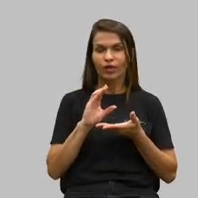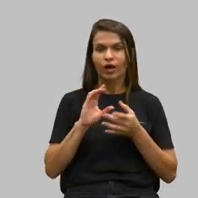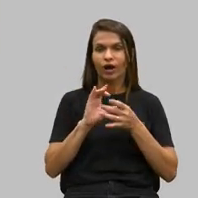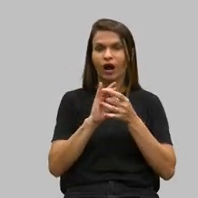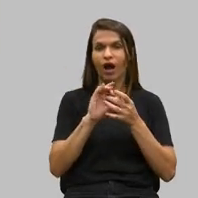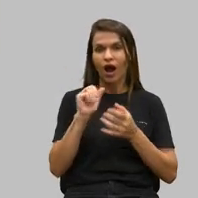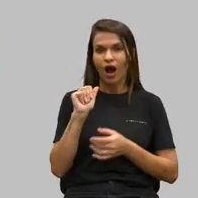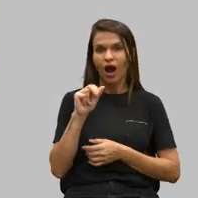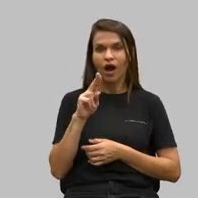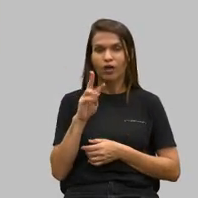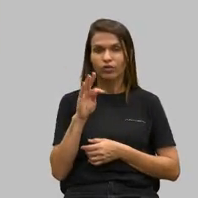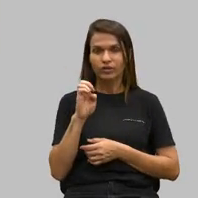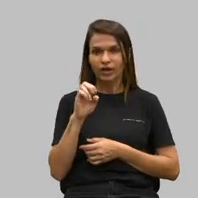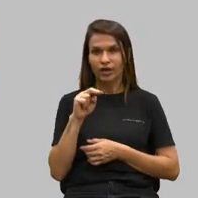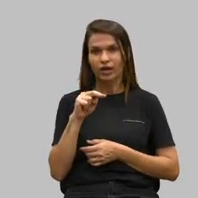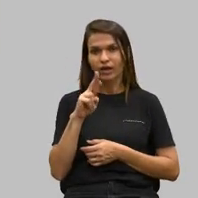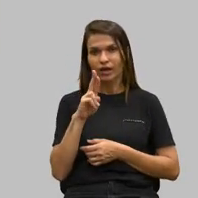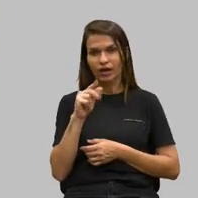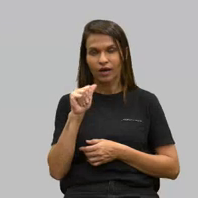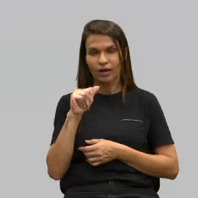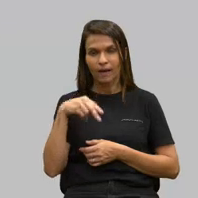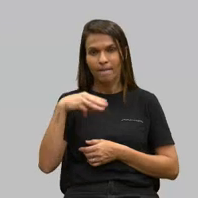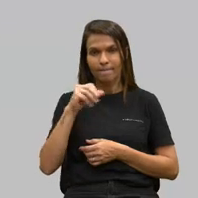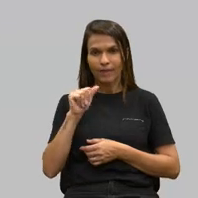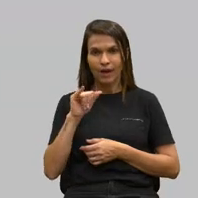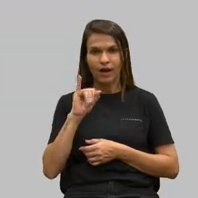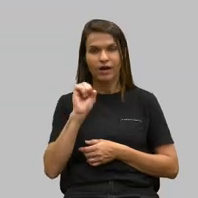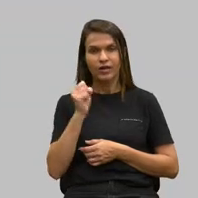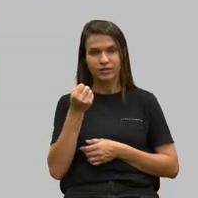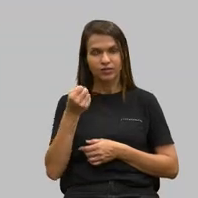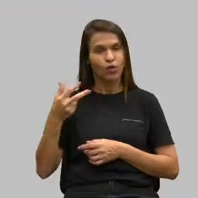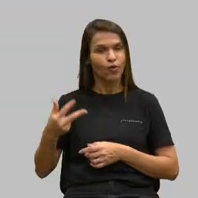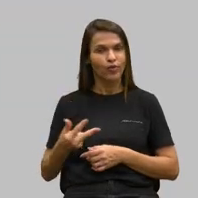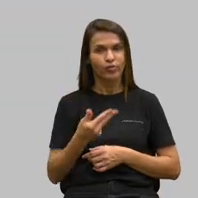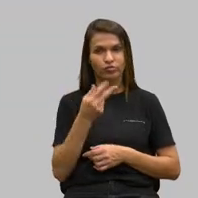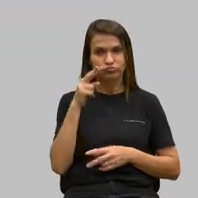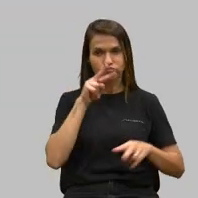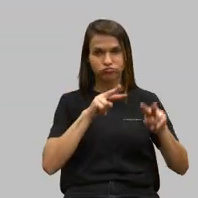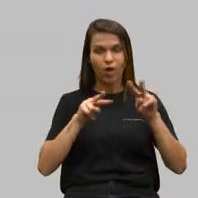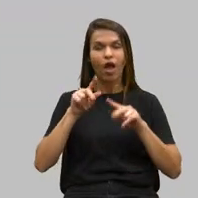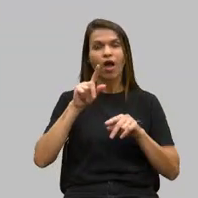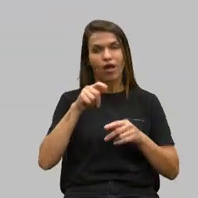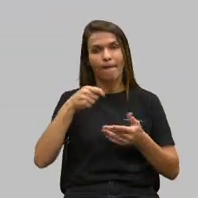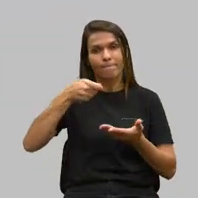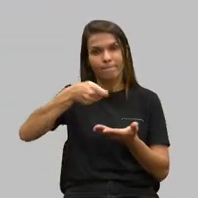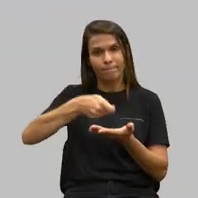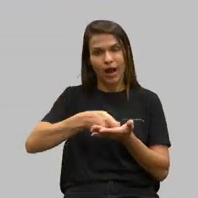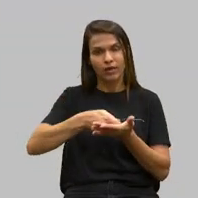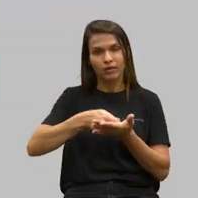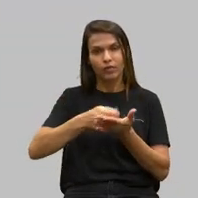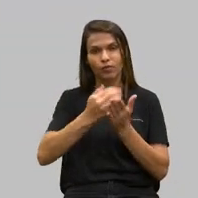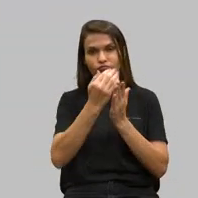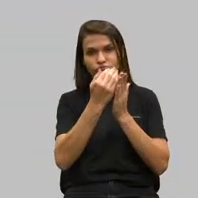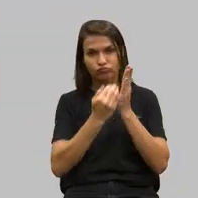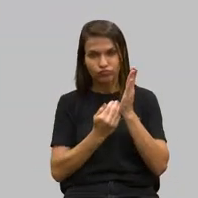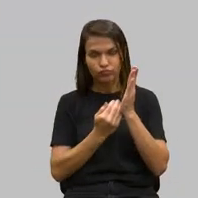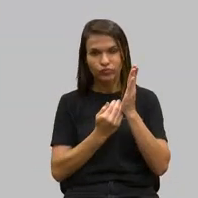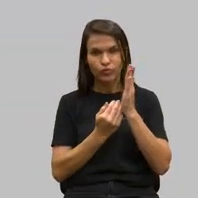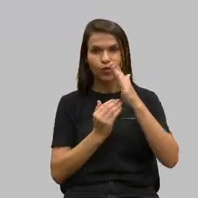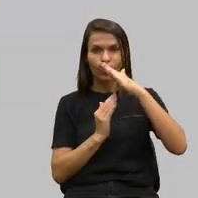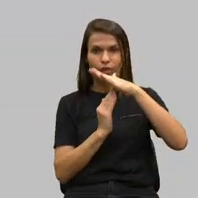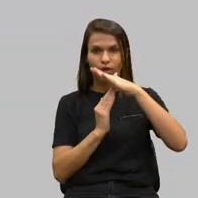também, toda a cirurgia realizada é cirurgia paga, diminuindo o peso em cima do teto MAC,